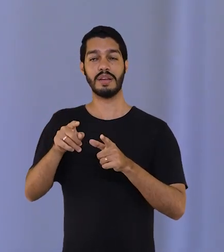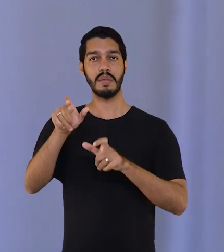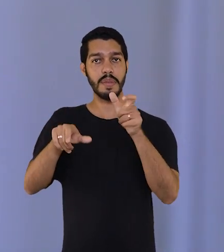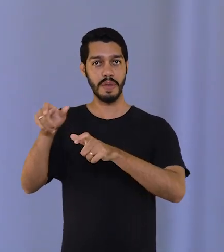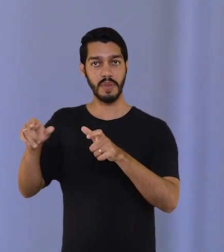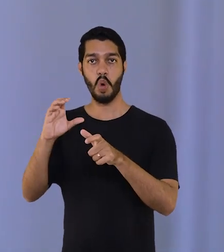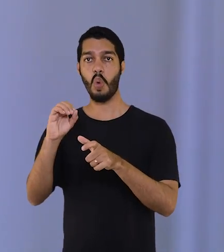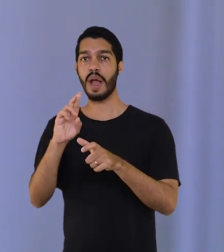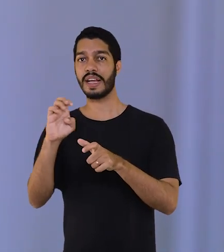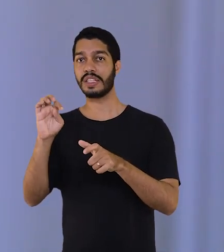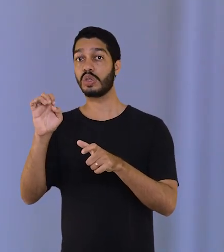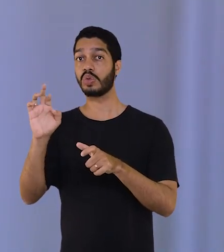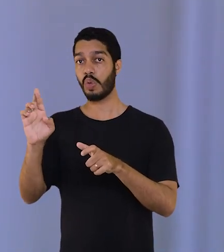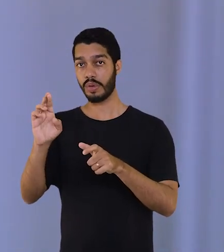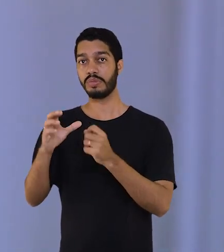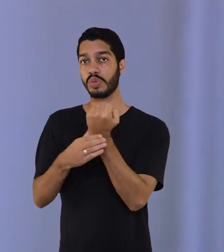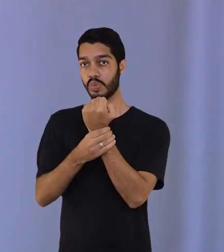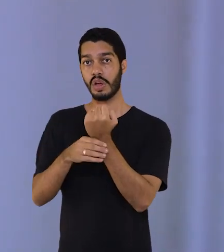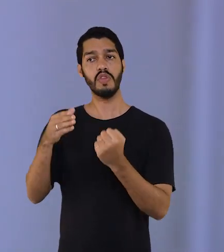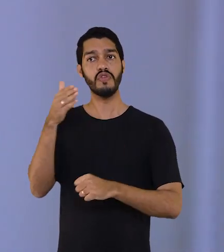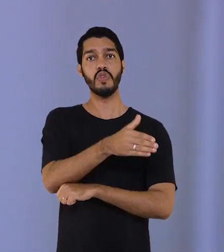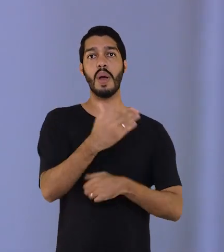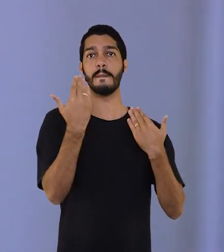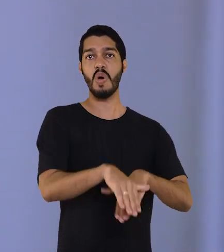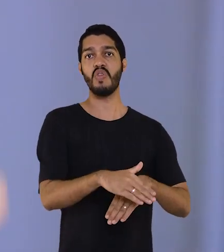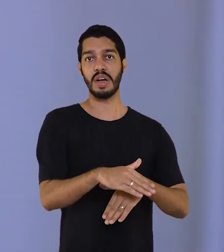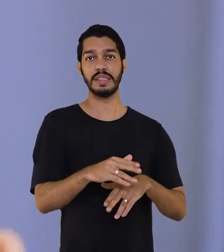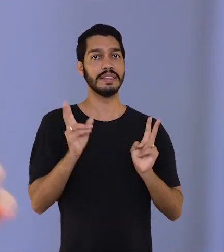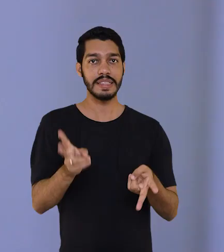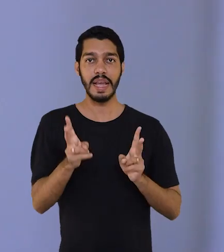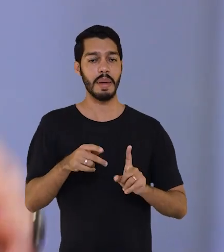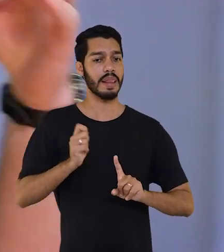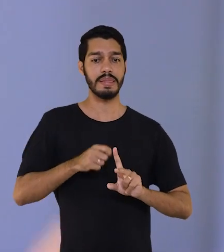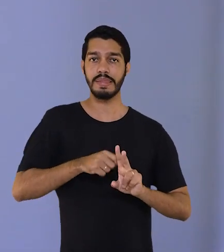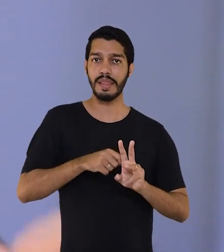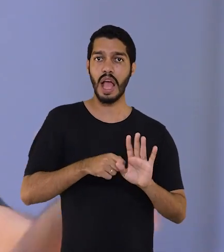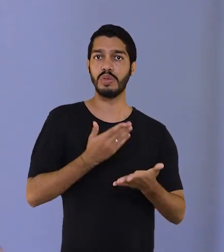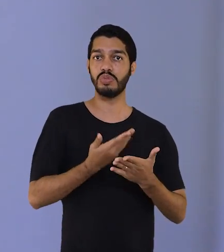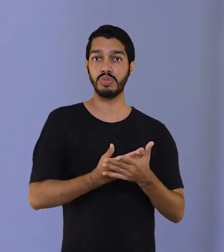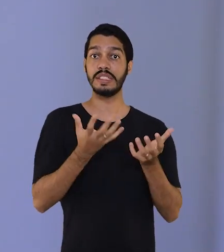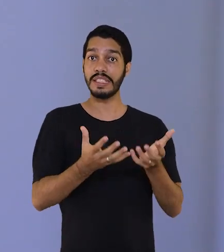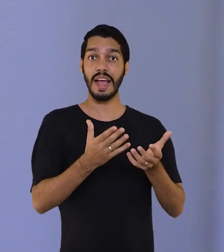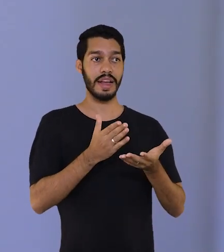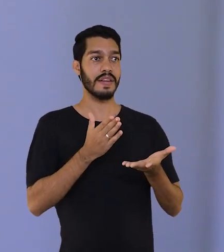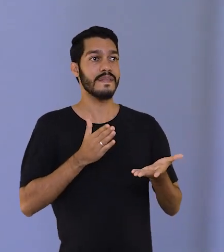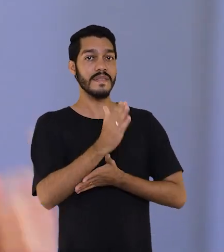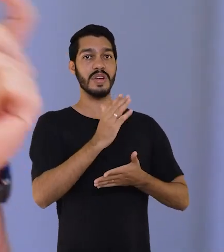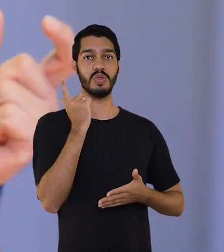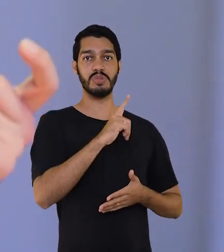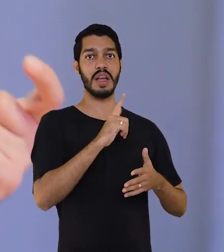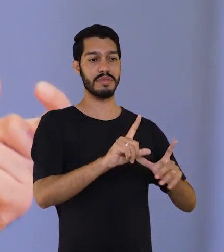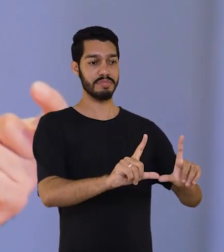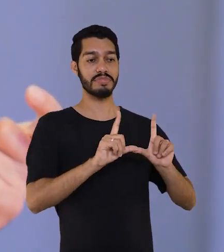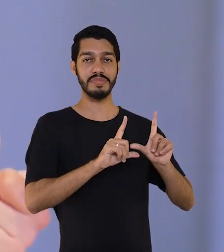corretor de seguros. Ela foi fazer a prova de corretor de seguros. Ela está 3 meses estudando, todos os dias, 7 horas da noite, começa a aula online para virar corretora de seguros, para